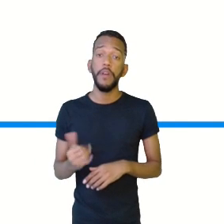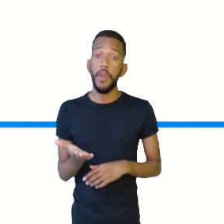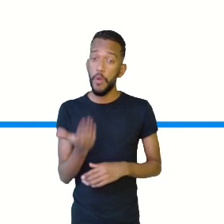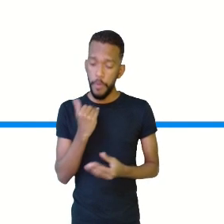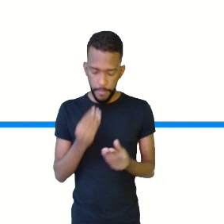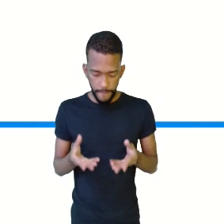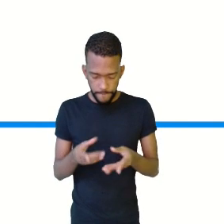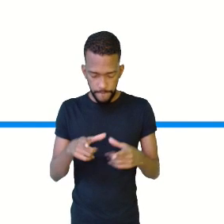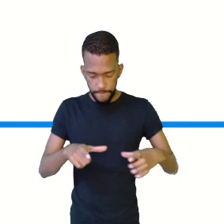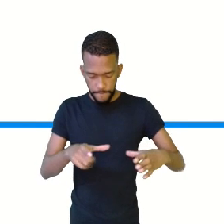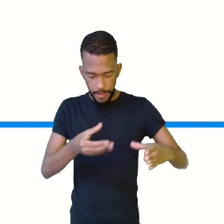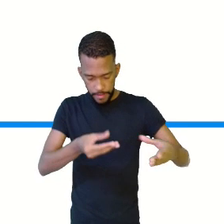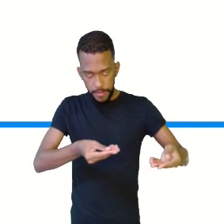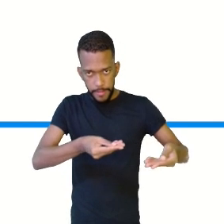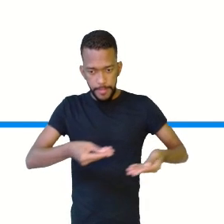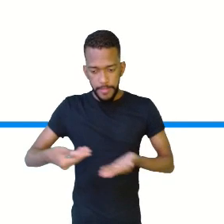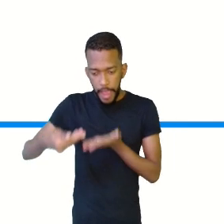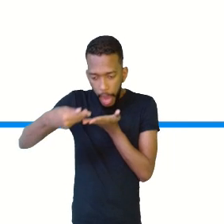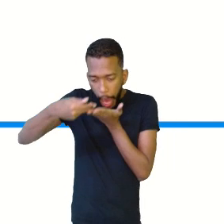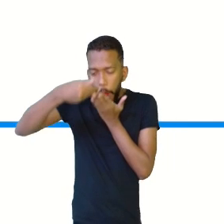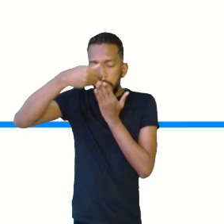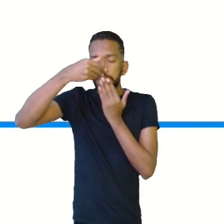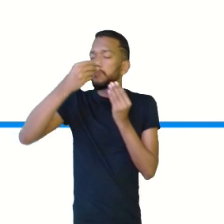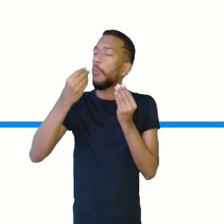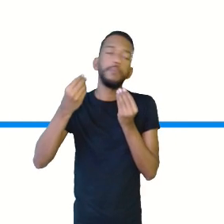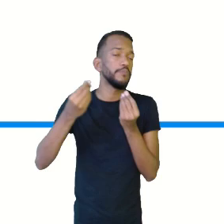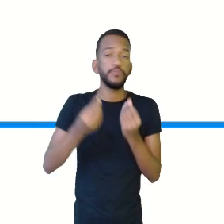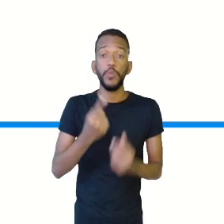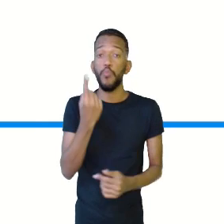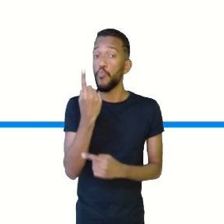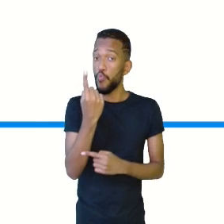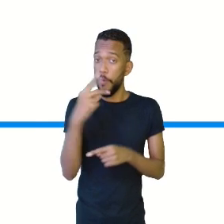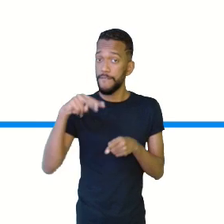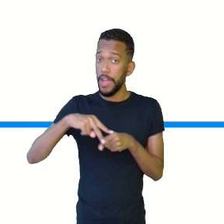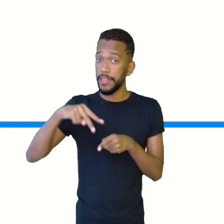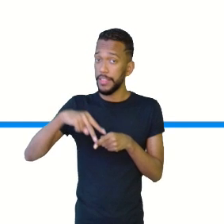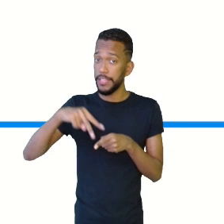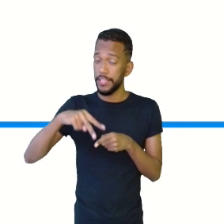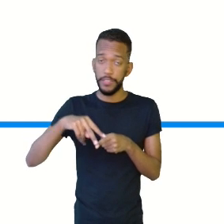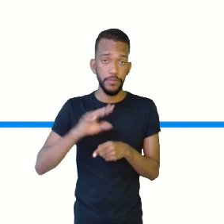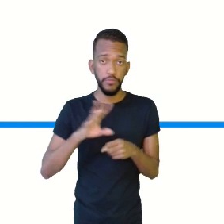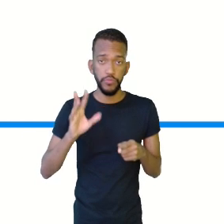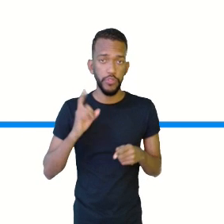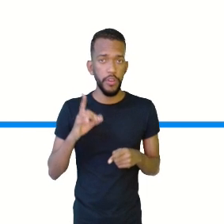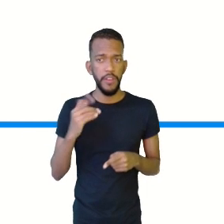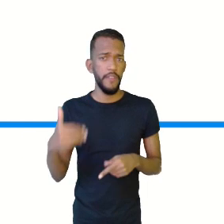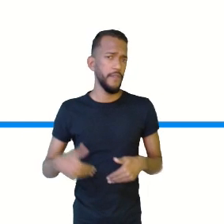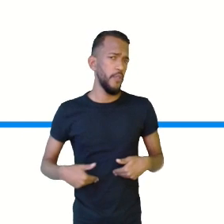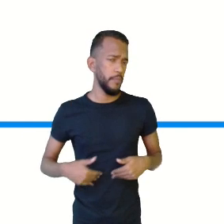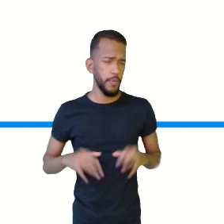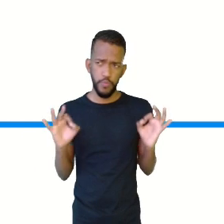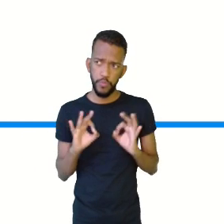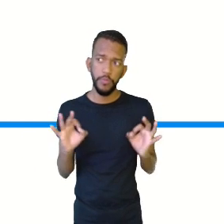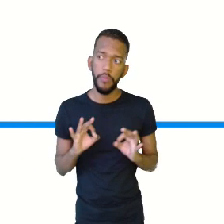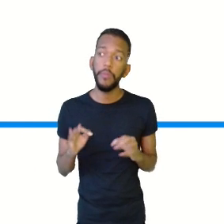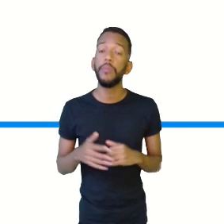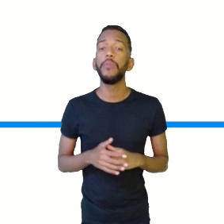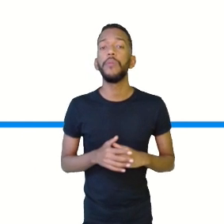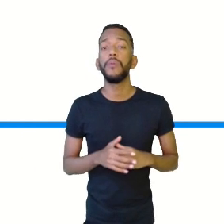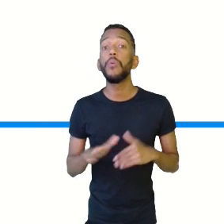comer agora apenas uma fatia. Eu aposto que ela não está com fome. Então, qual